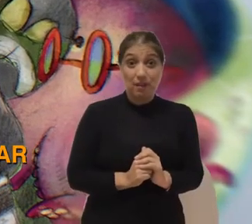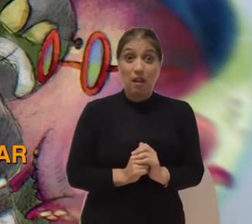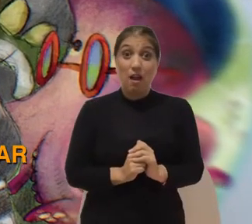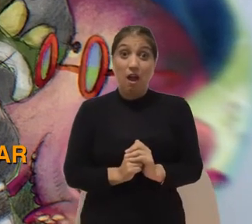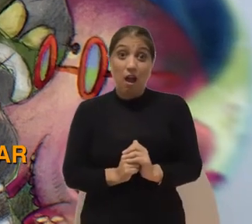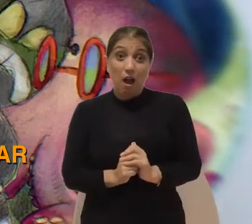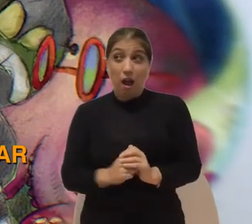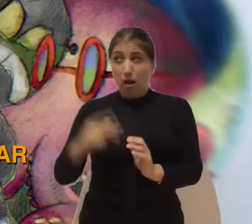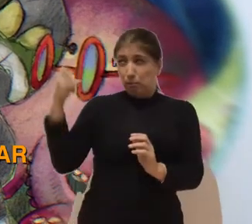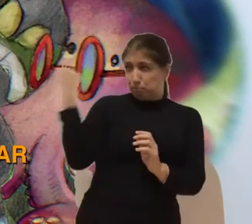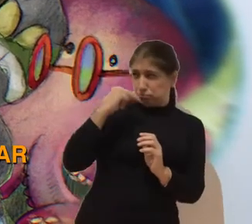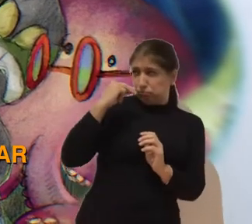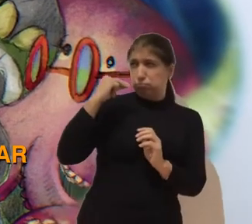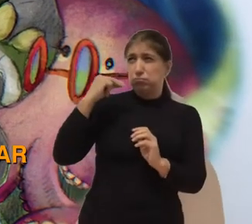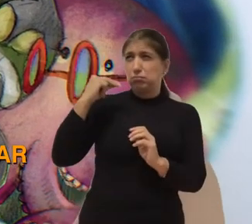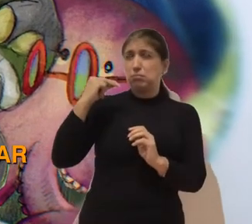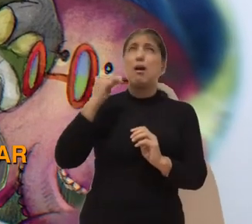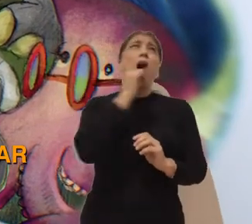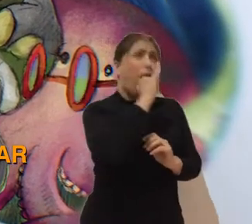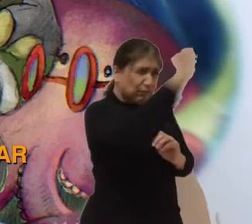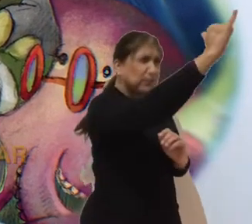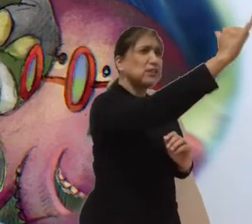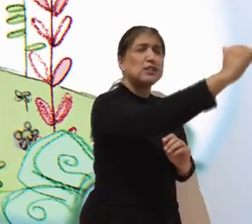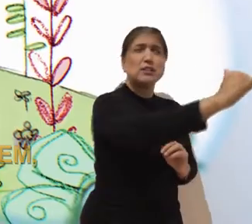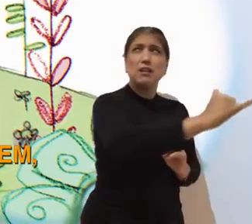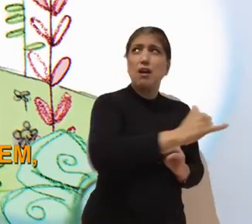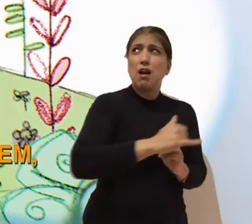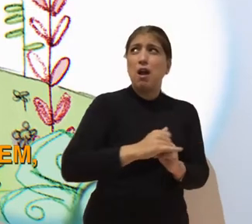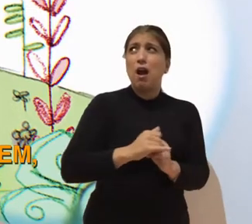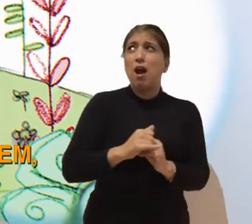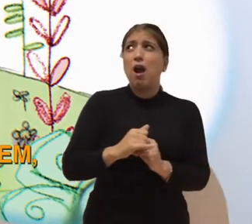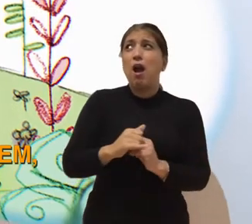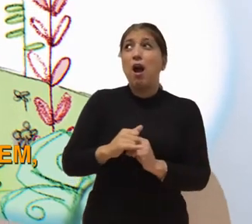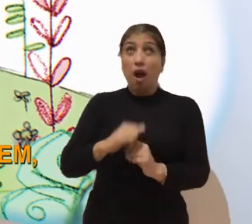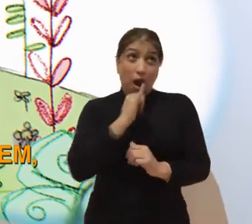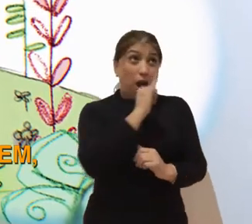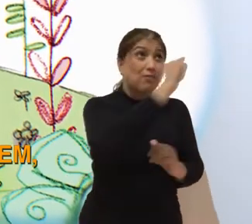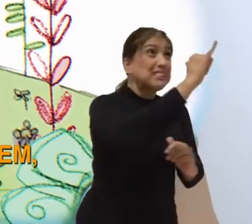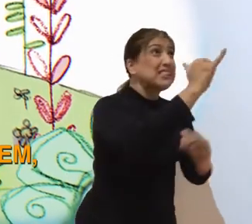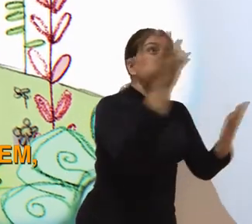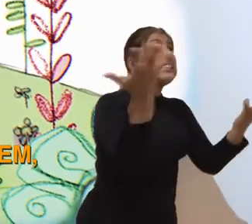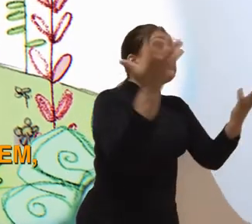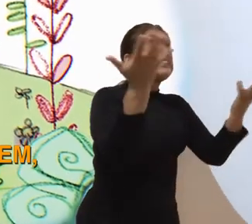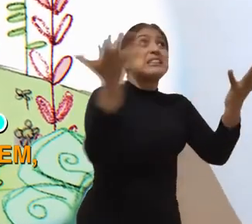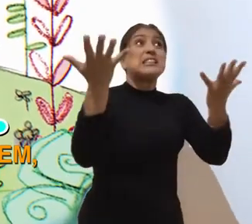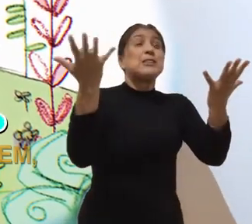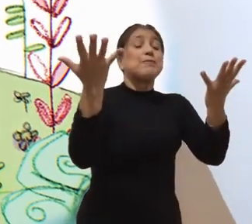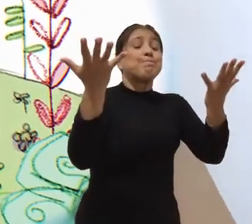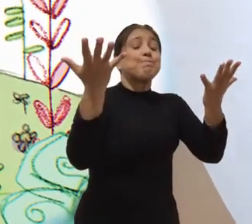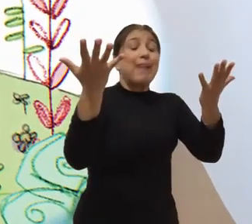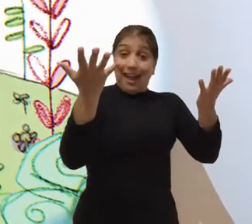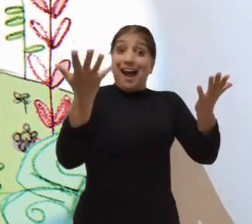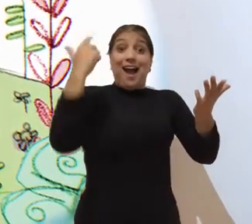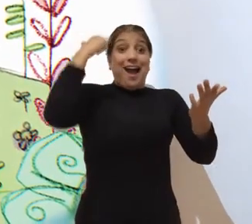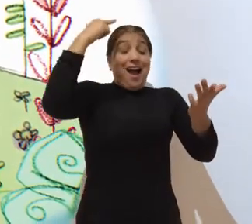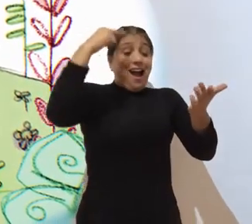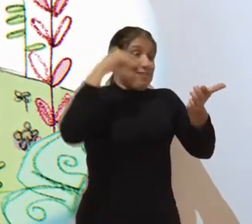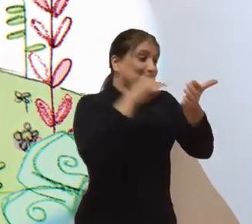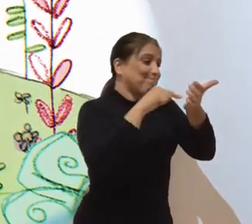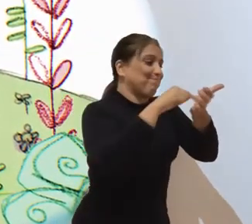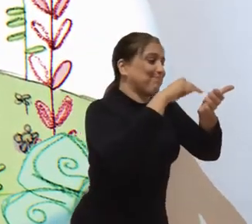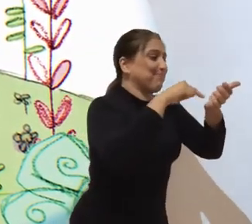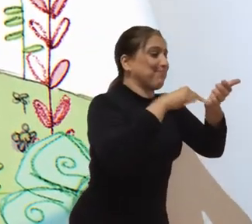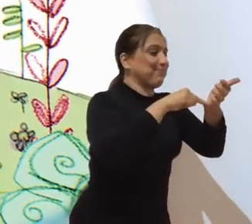Se alguém me maltratar, eu vou contar. Se eu for contar e não souber pra quem, eu